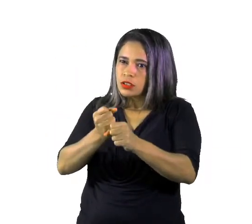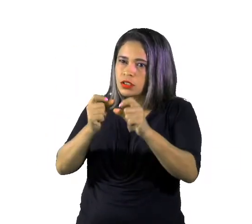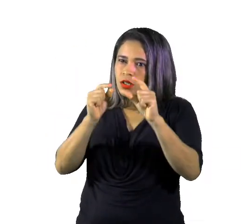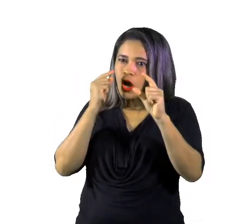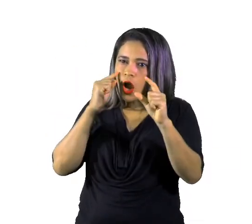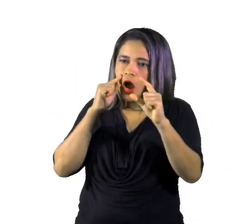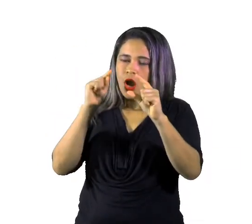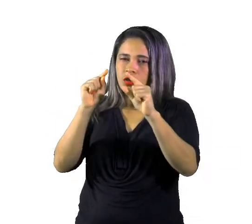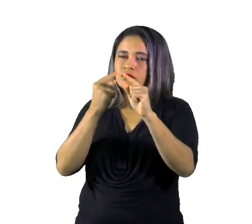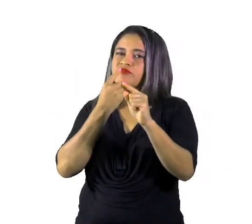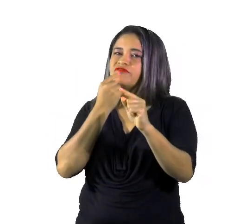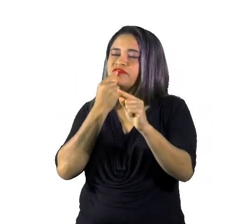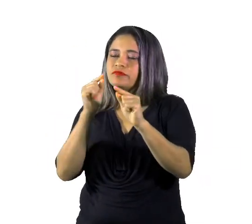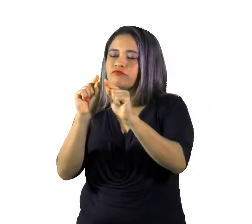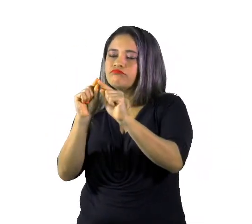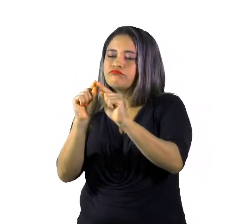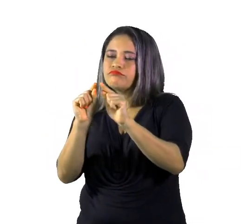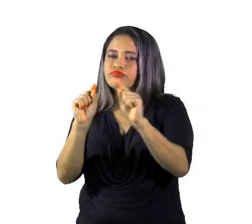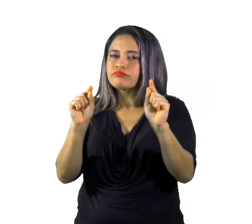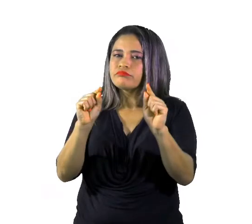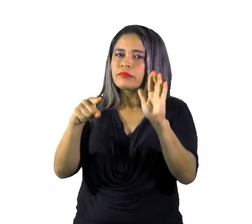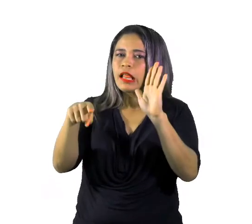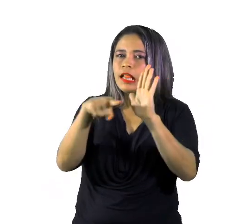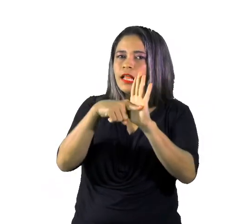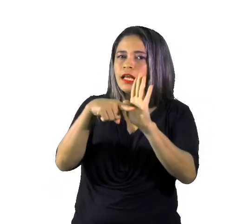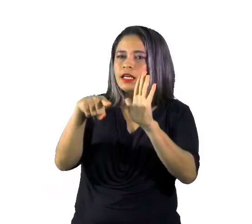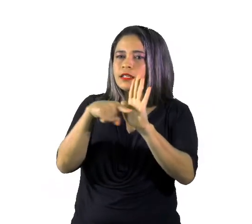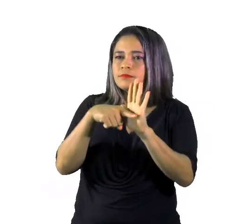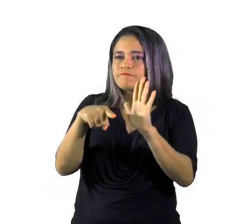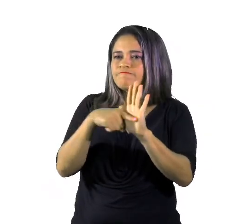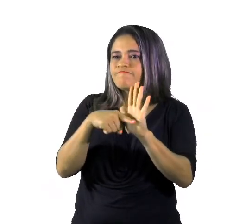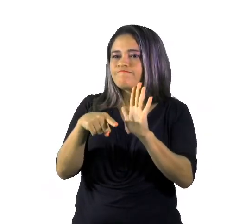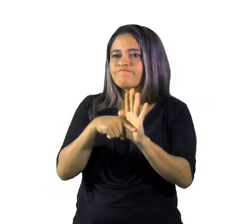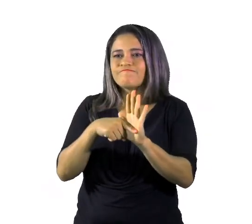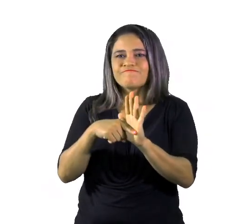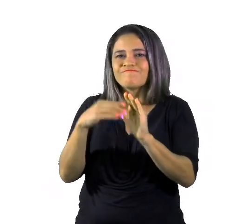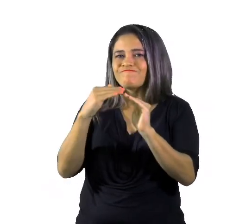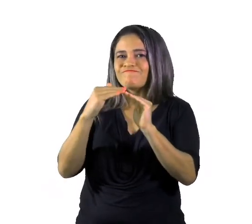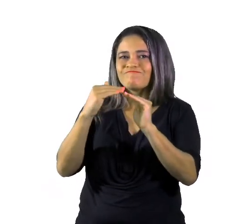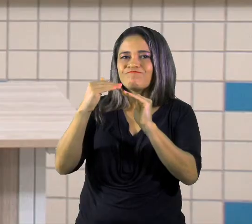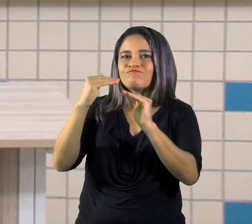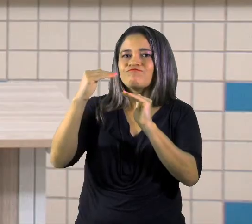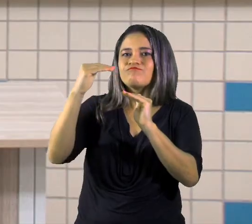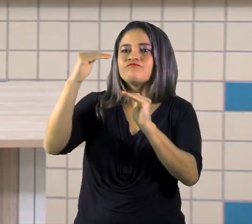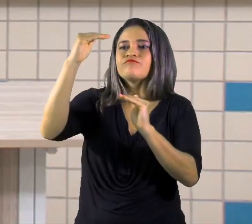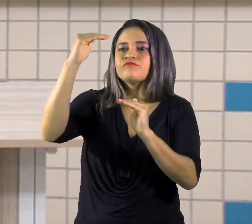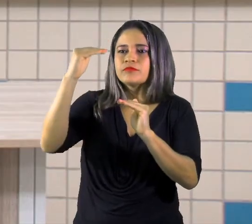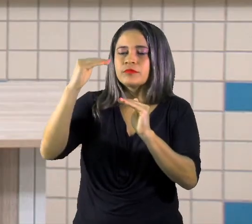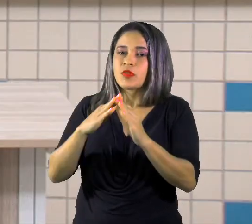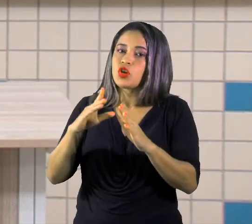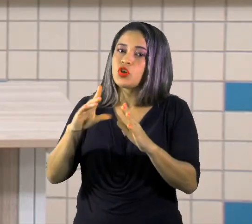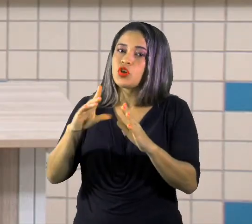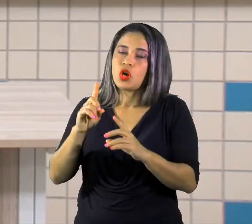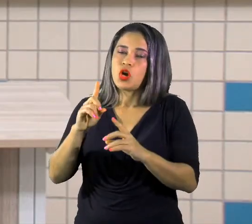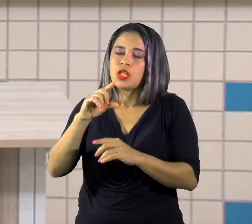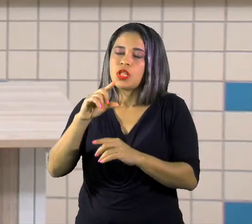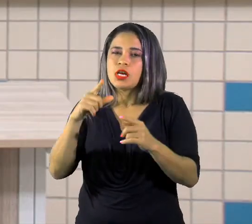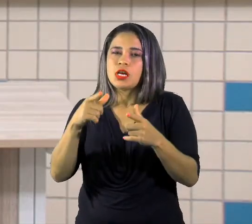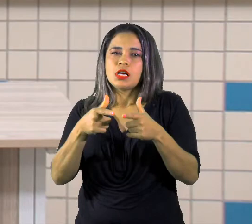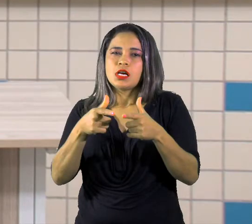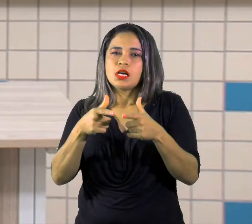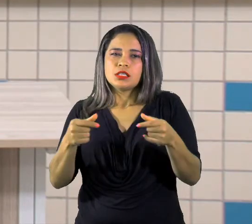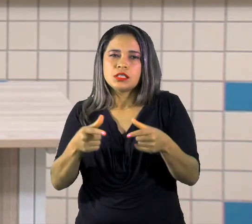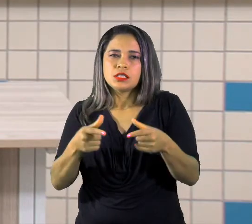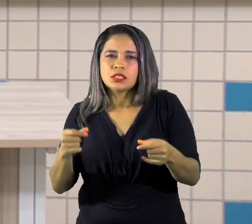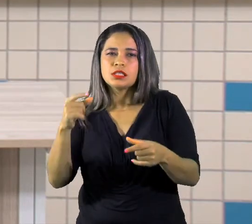países elas tiveram uma negativa, não tiveram um crescimento, exceto da China e da Índia. Lembra, China